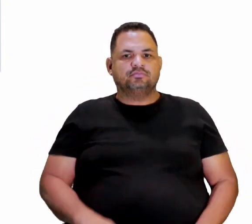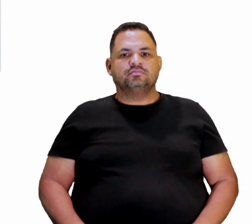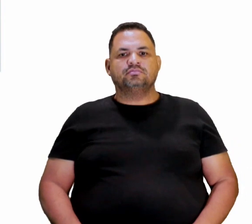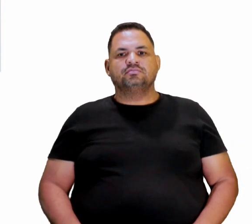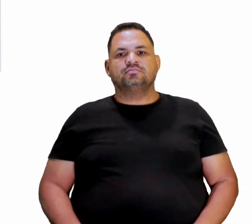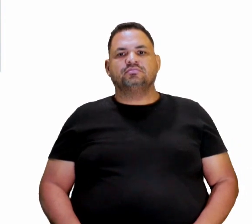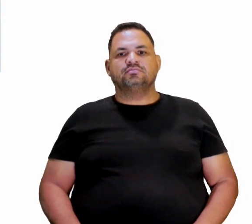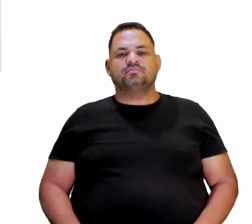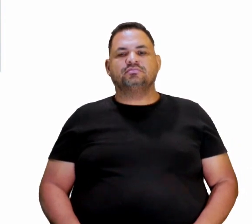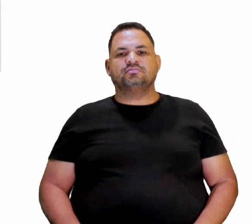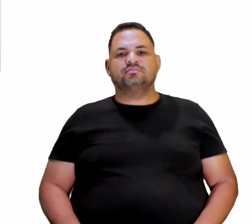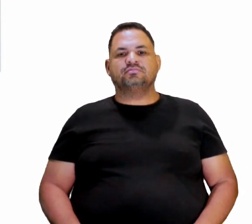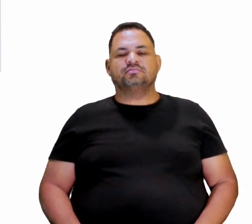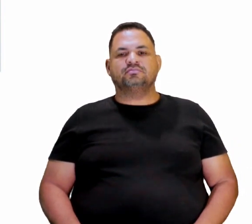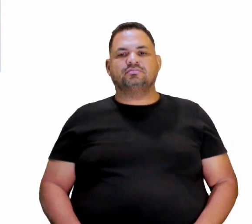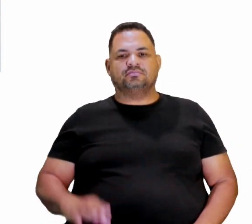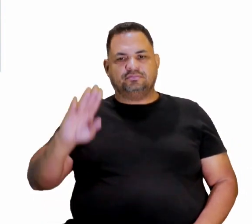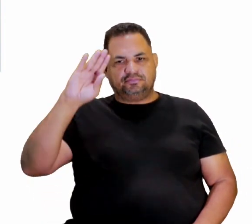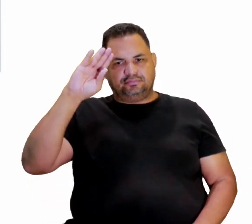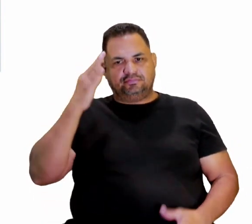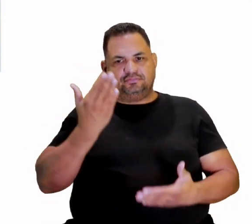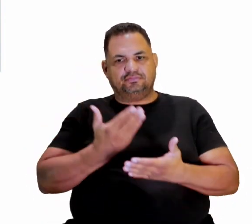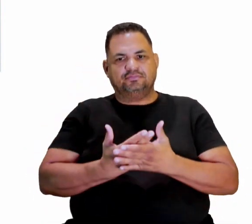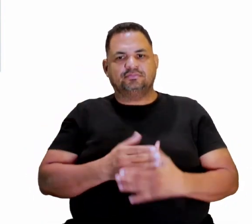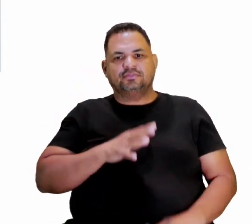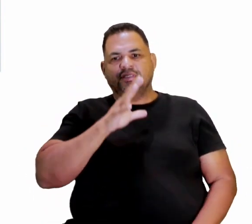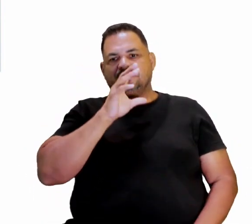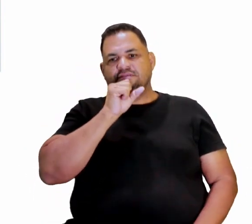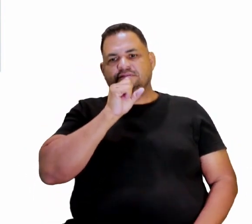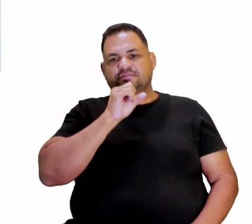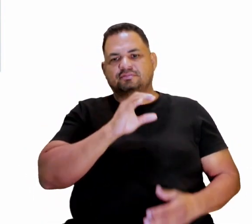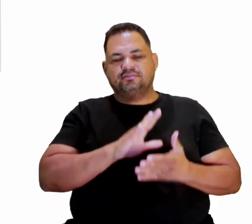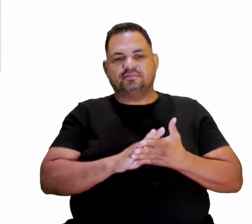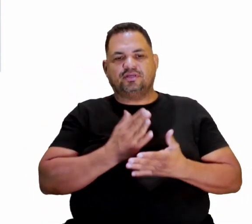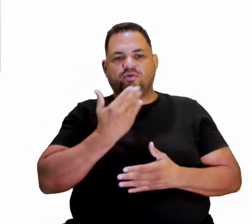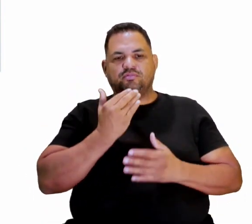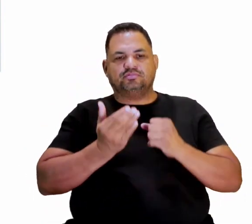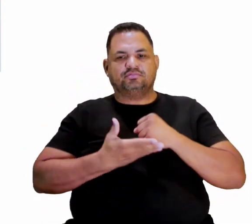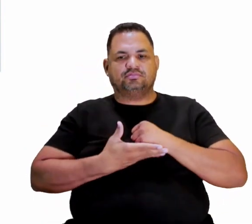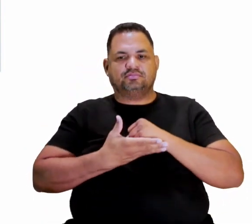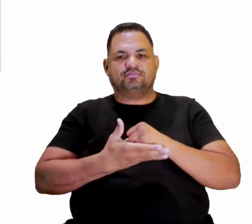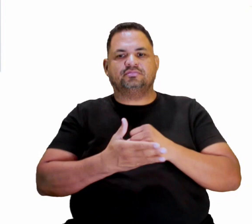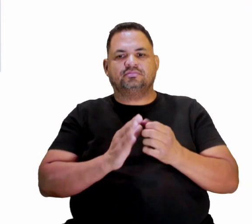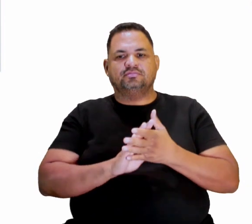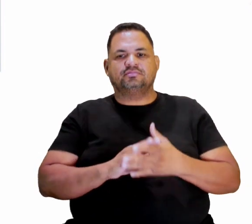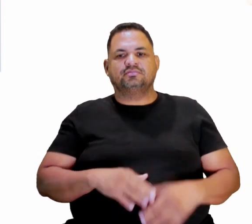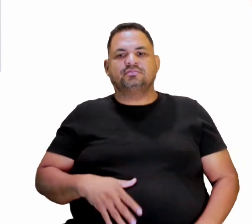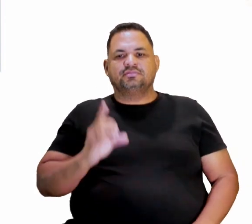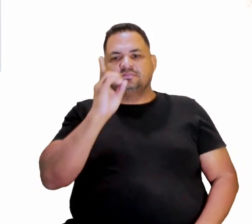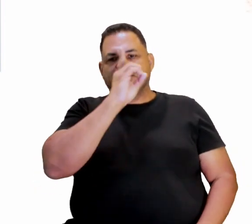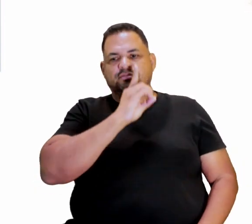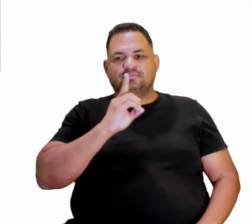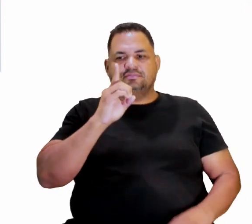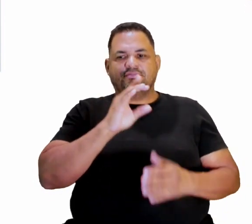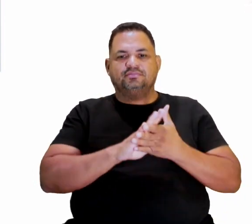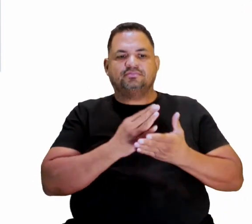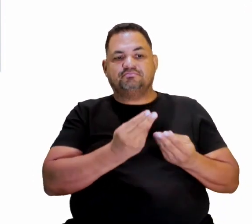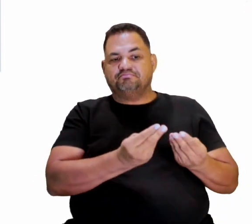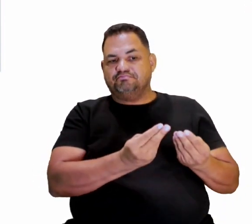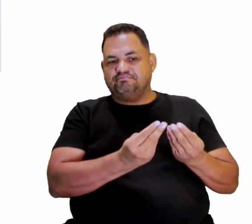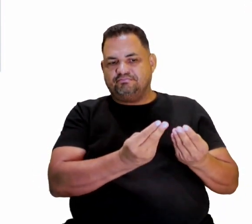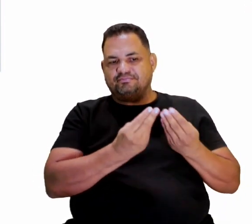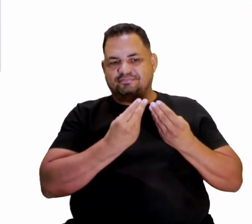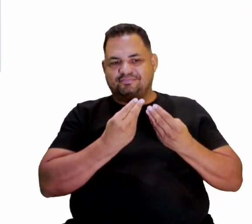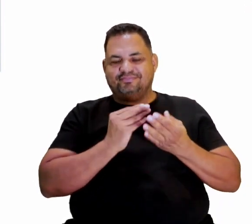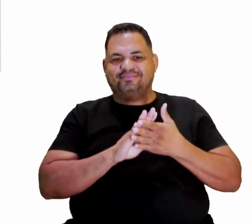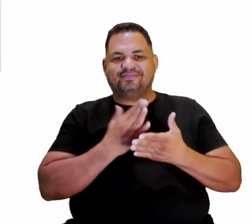Thursday, Friday. Acredito, né? Na Saturday faz uma comidinha básica e talvez no Sunday, no domingo, ele peça uma marmita, por